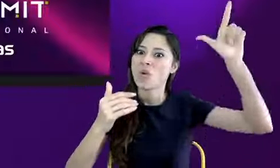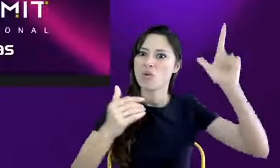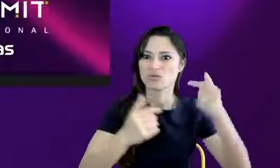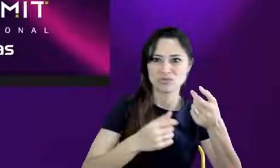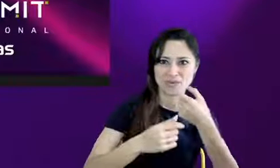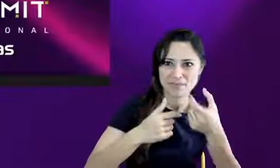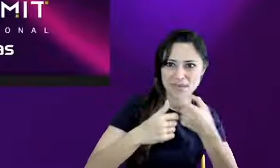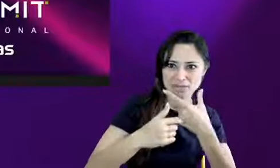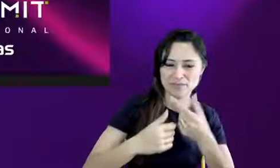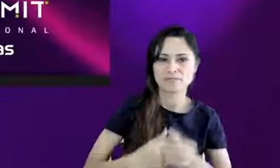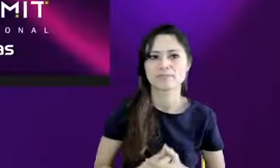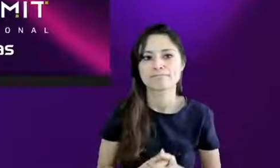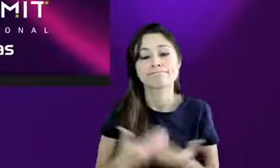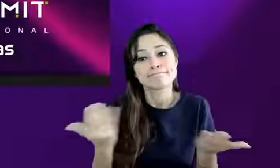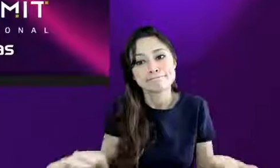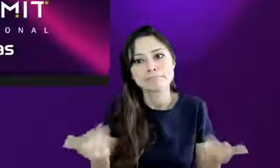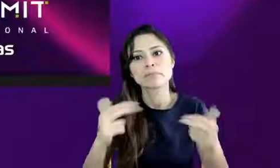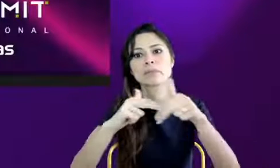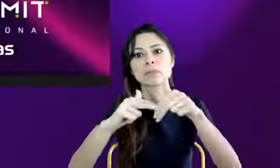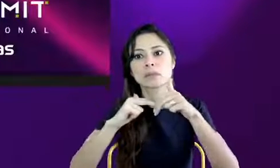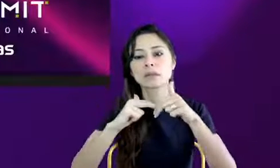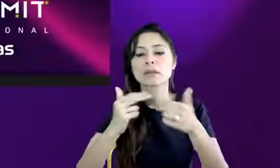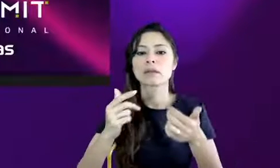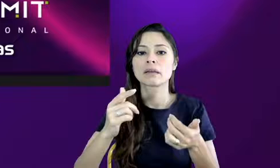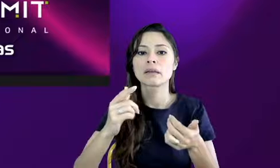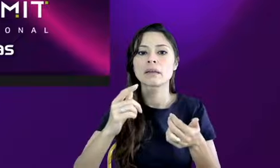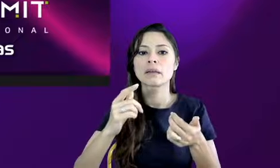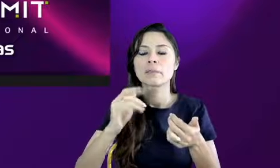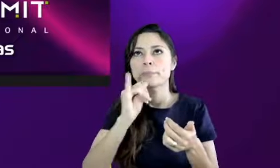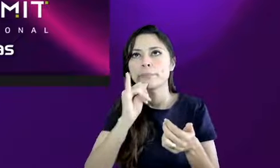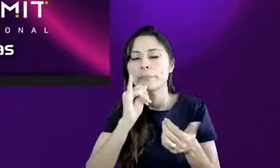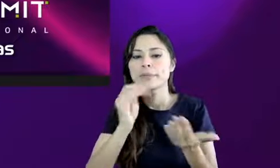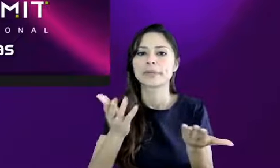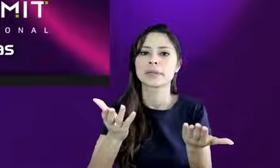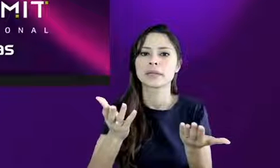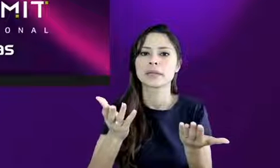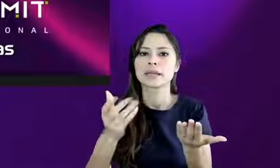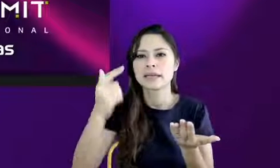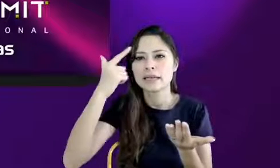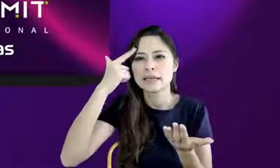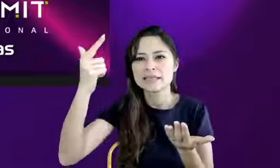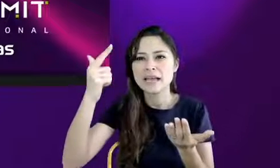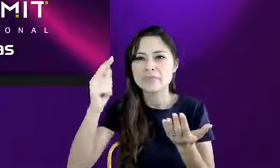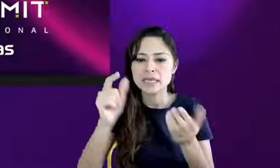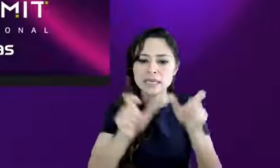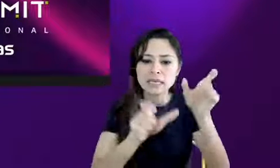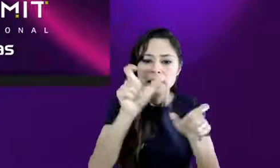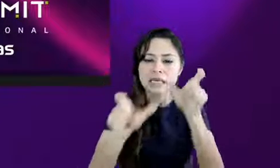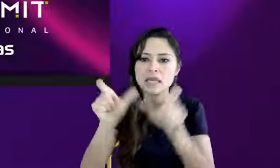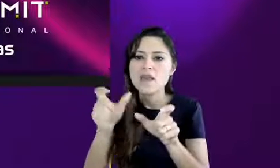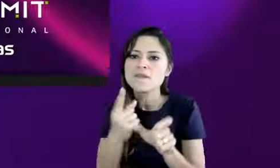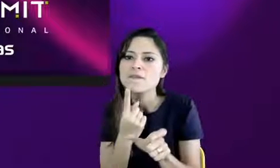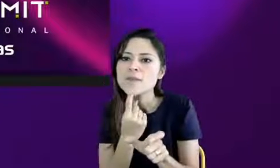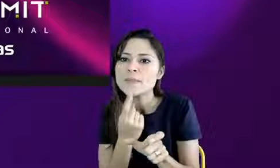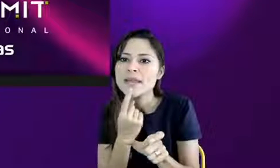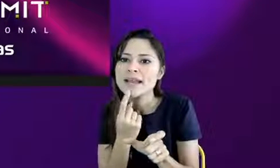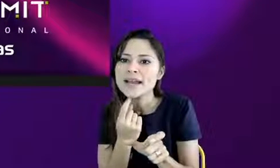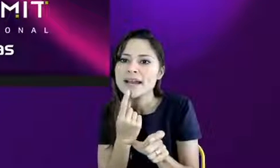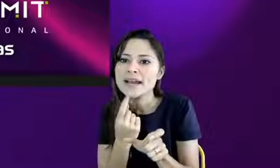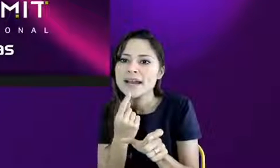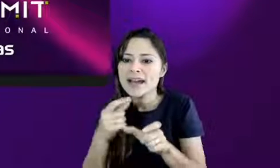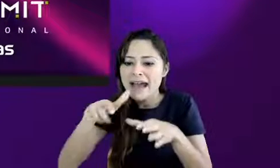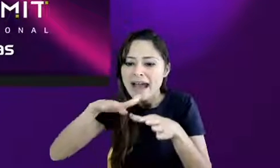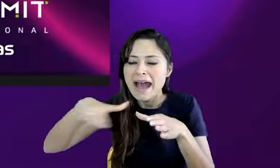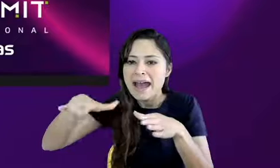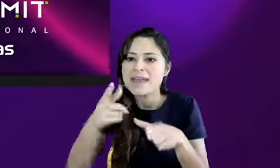Por causa disso, além de interferir, por exemplo, na série vermelha, na série branca, podendo mexer também na função